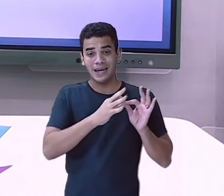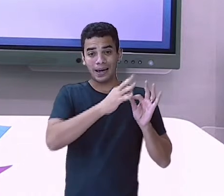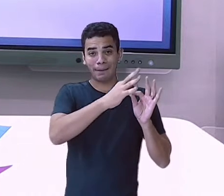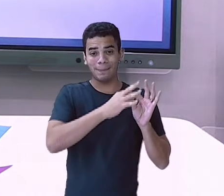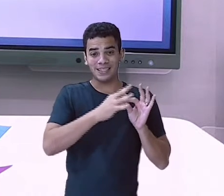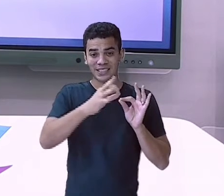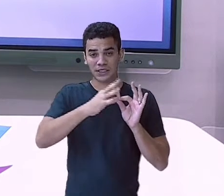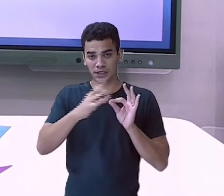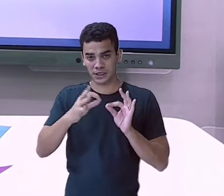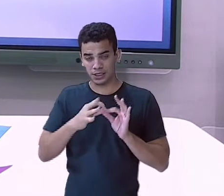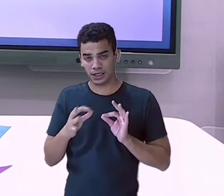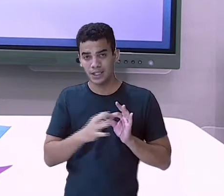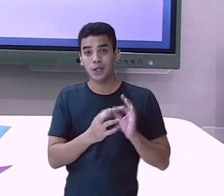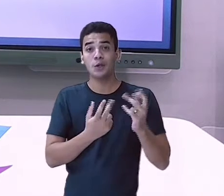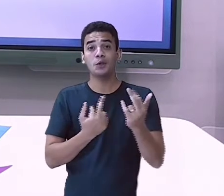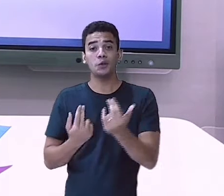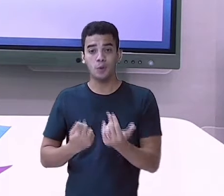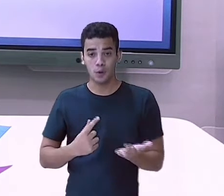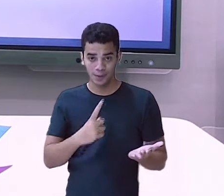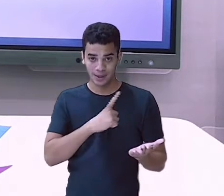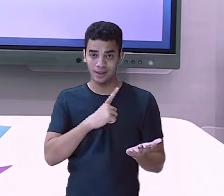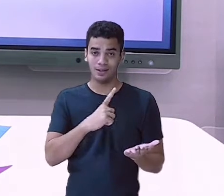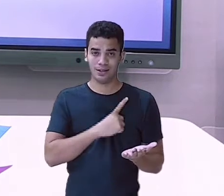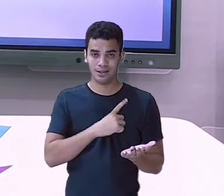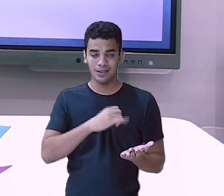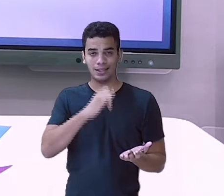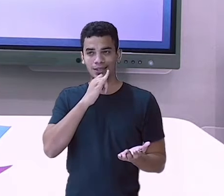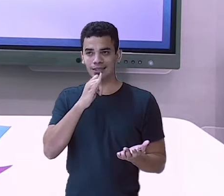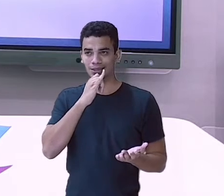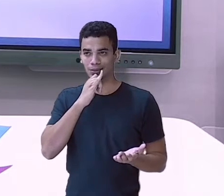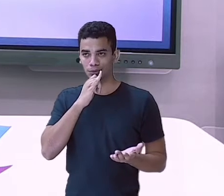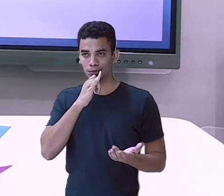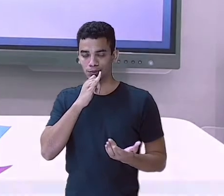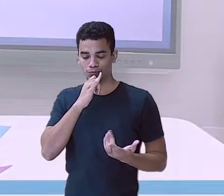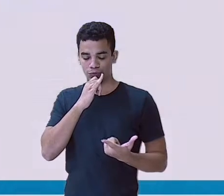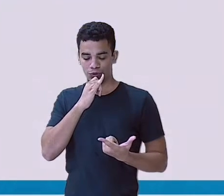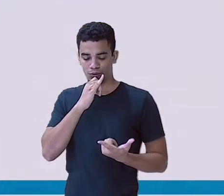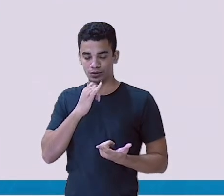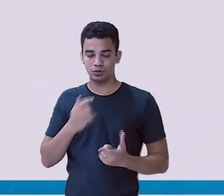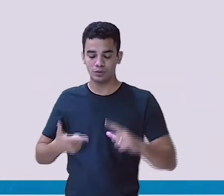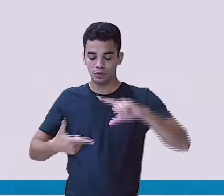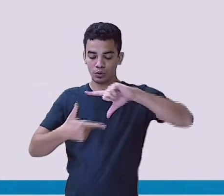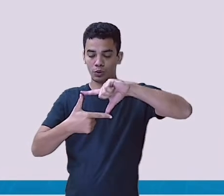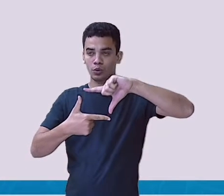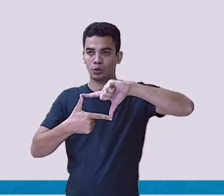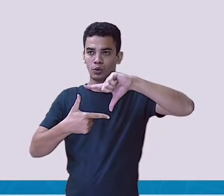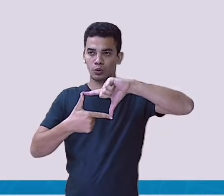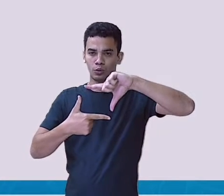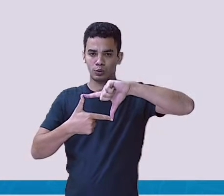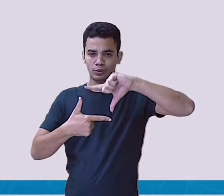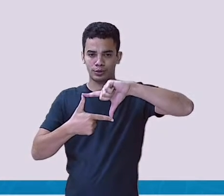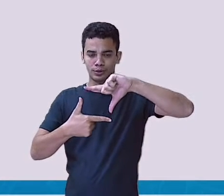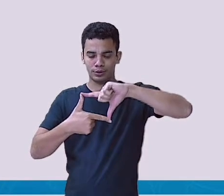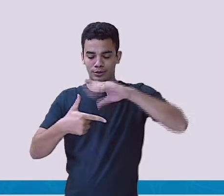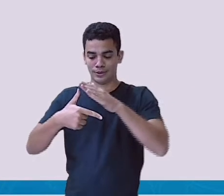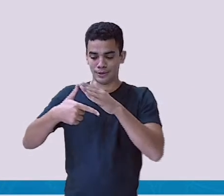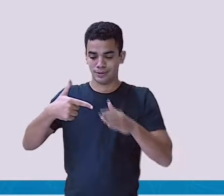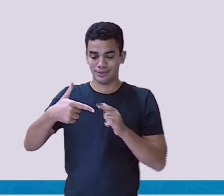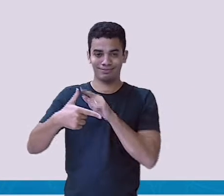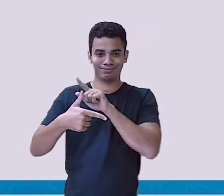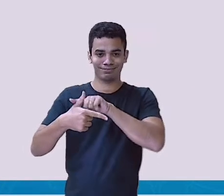você observar que este triângulo aqui, este lado mede 3, neste aqui também, aqui,